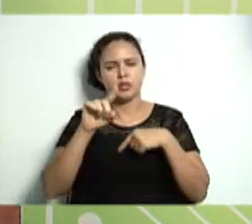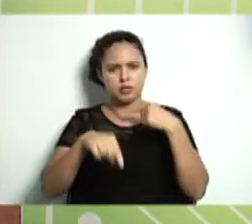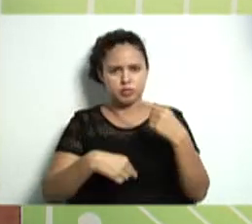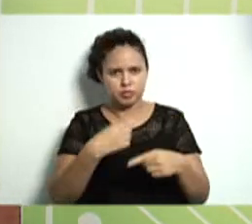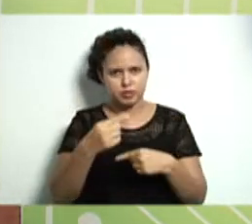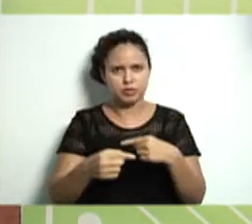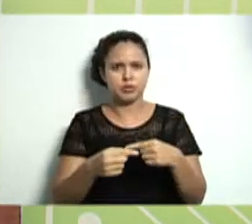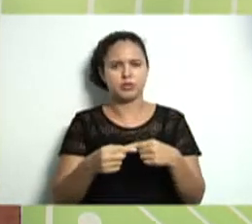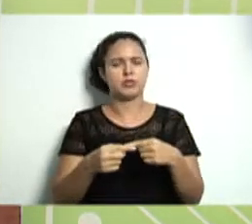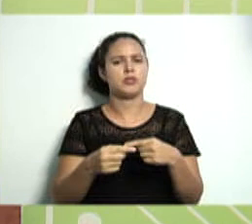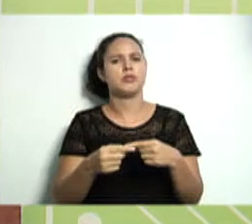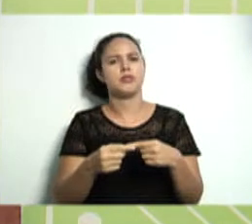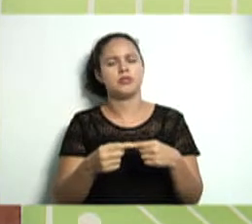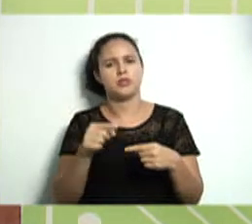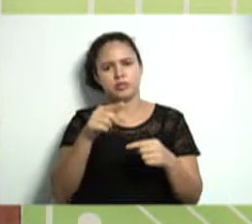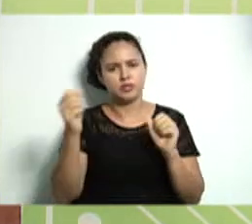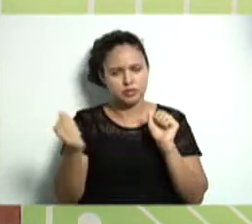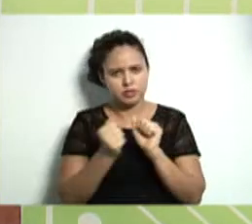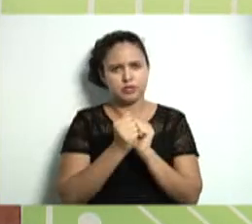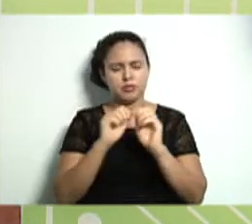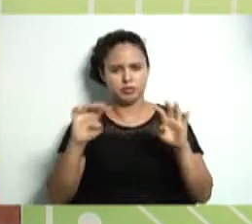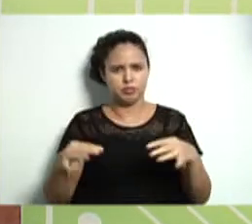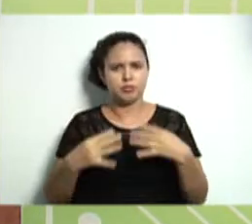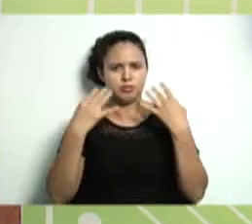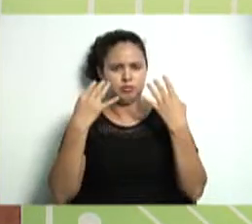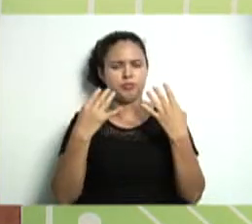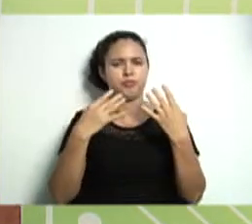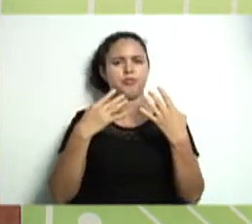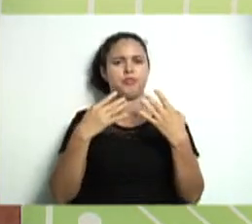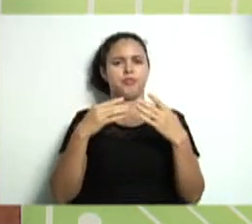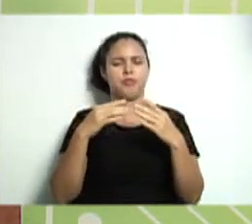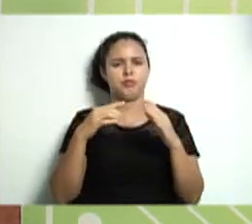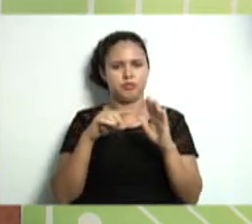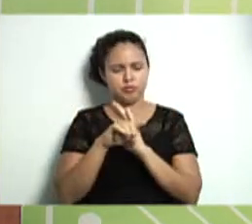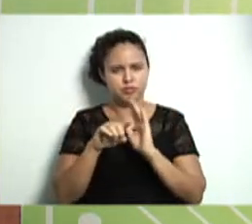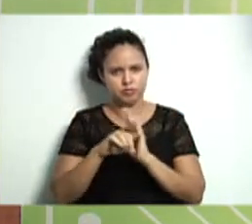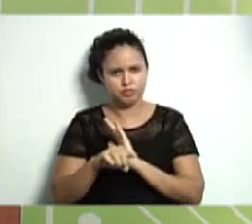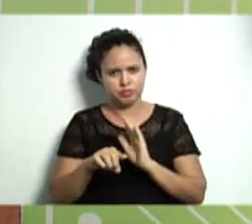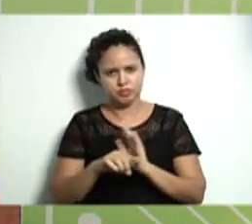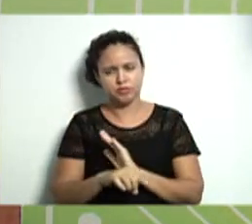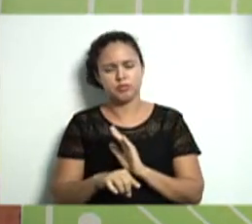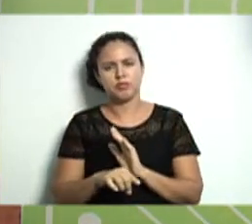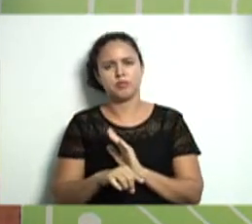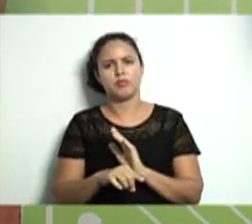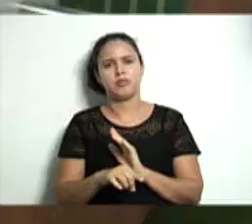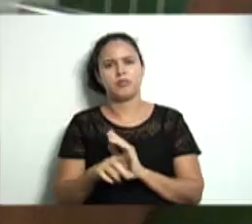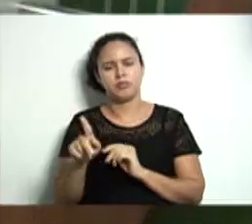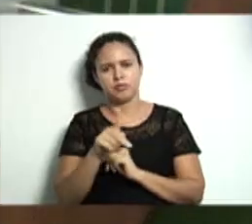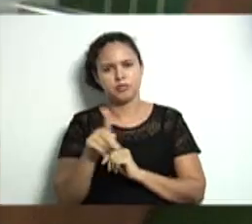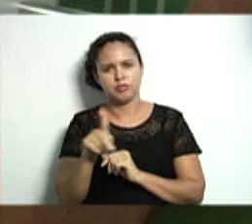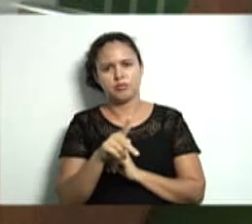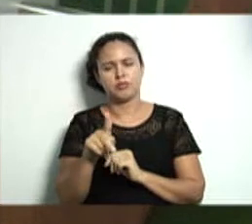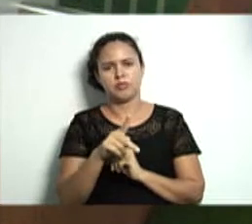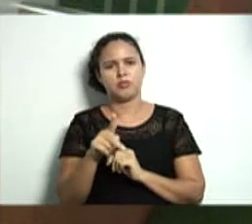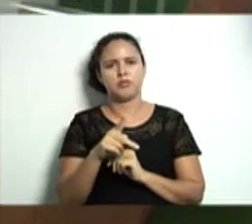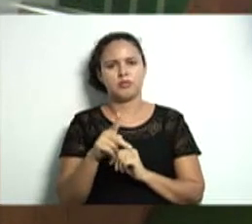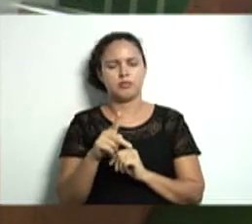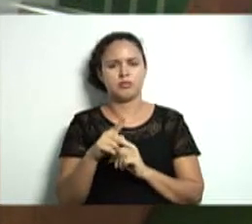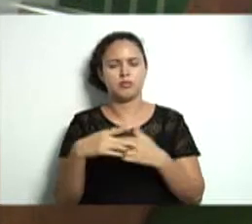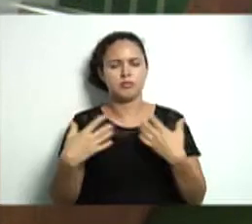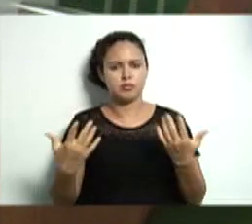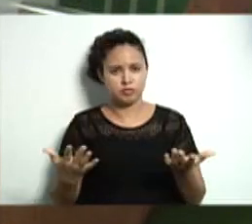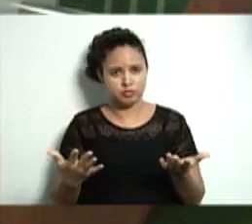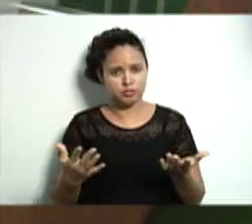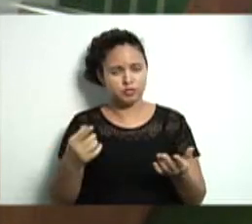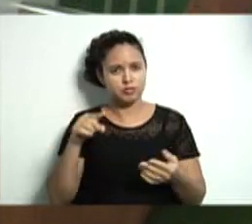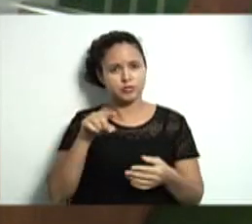aula, estejam atentos também a essas questões, né? Professor Eliane, vamos lá? Se você